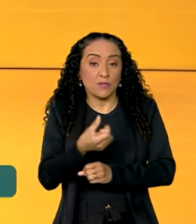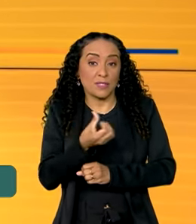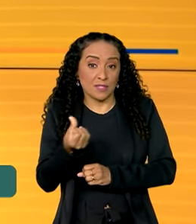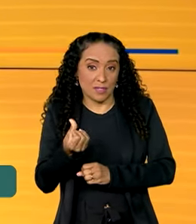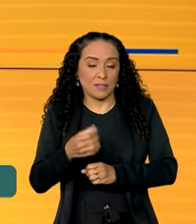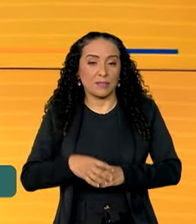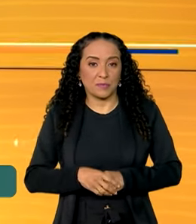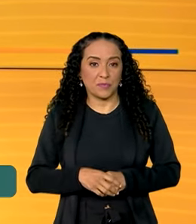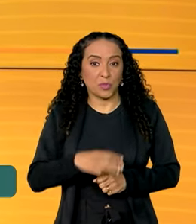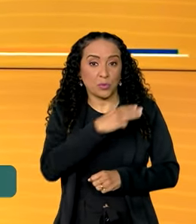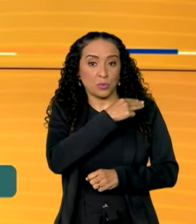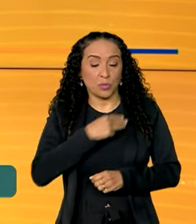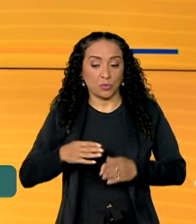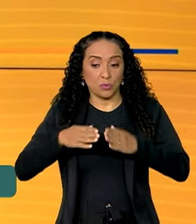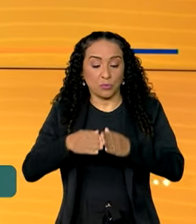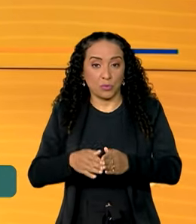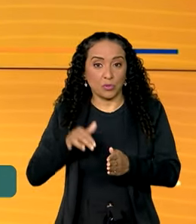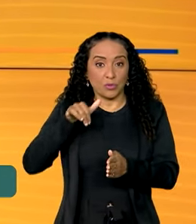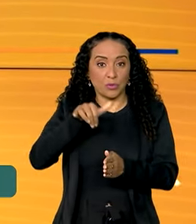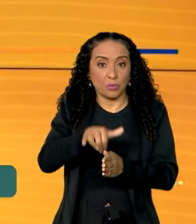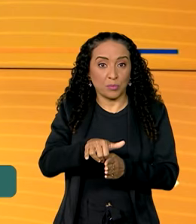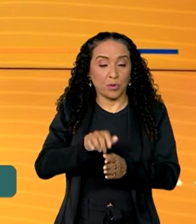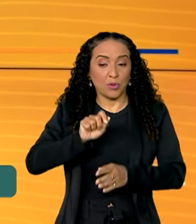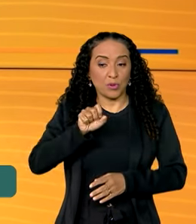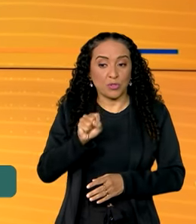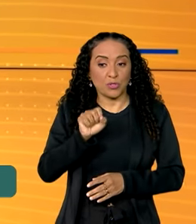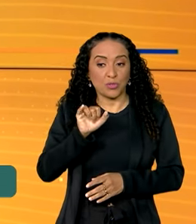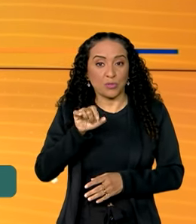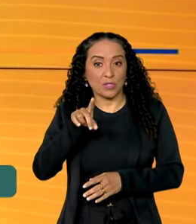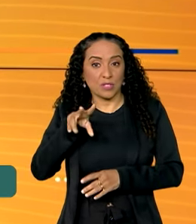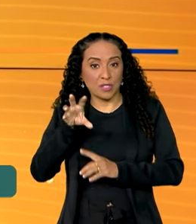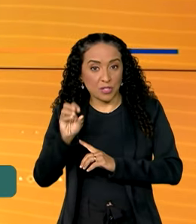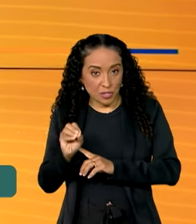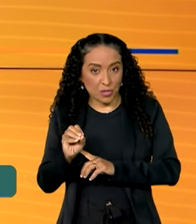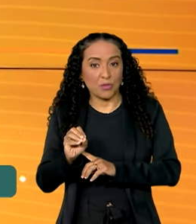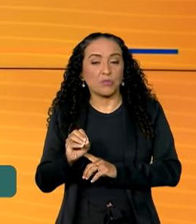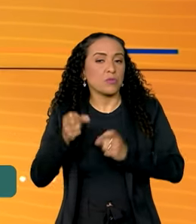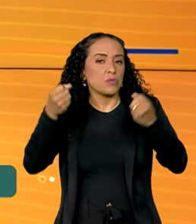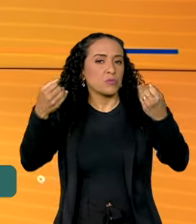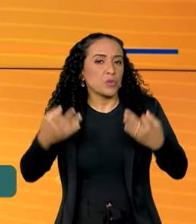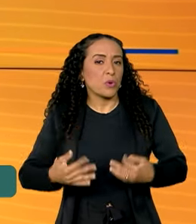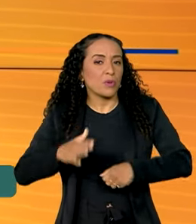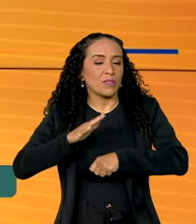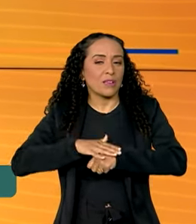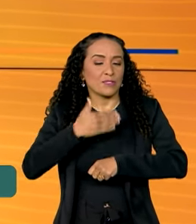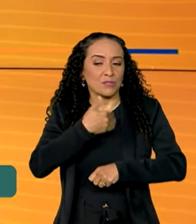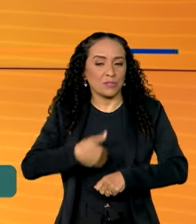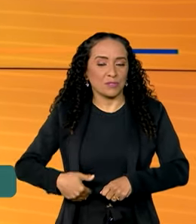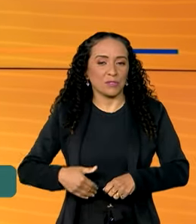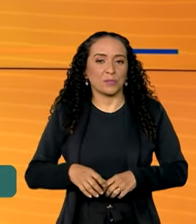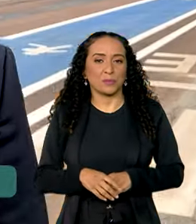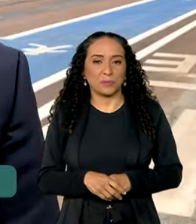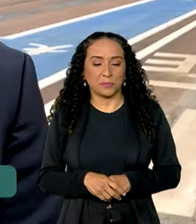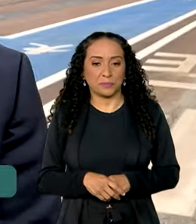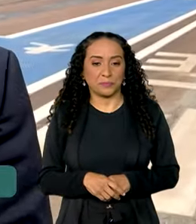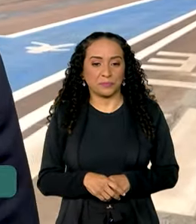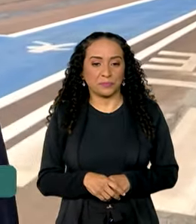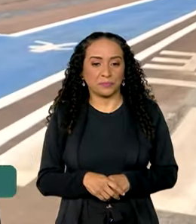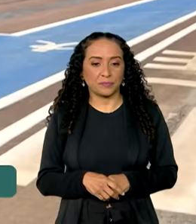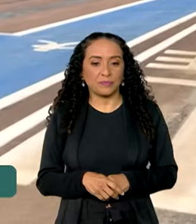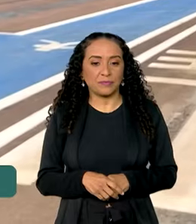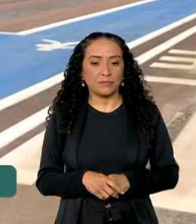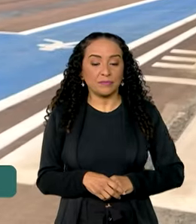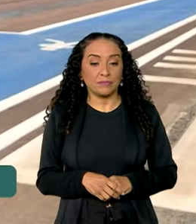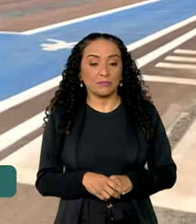2026 o ministro de portos e aeroportos Silvio Costa Filho falou sobre esta ação do governo